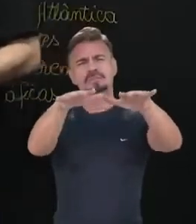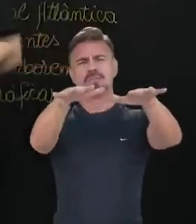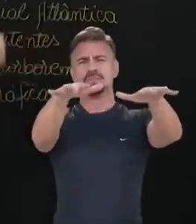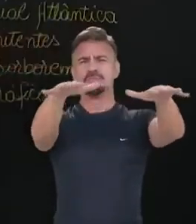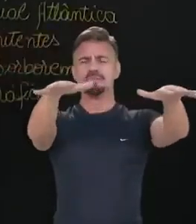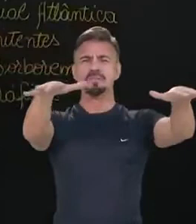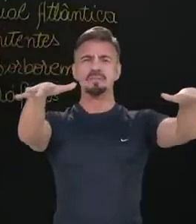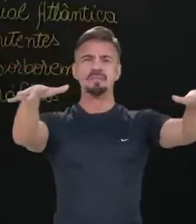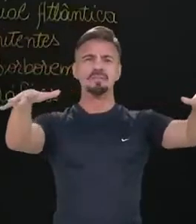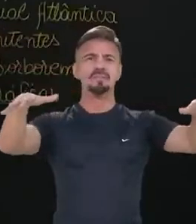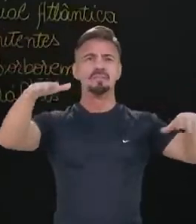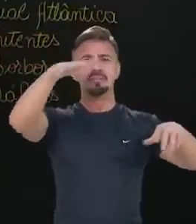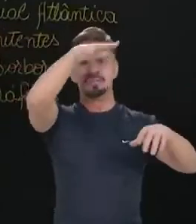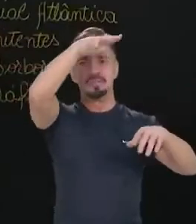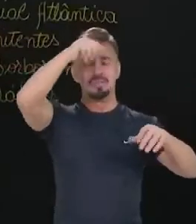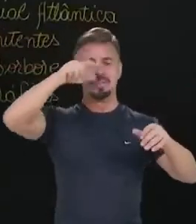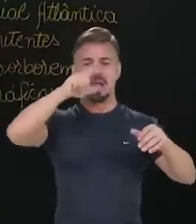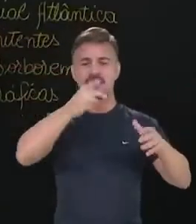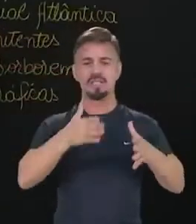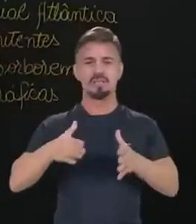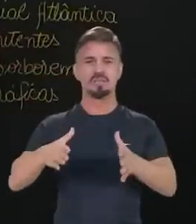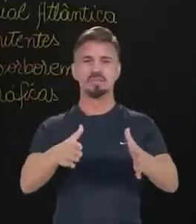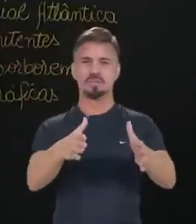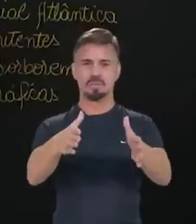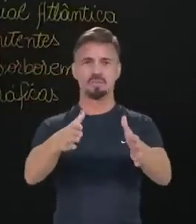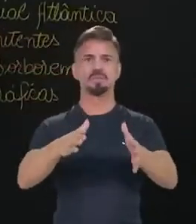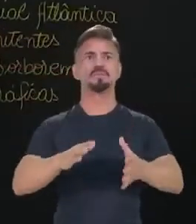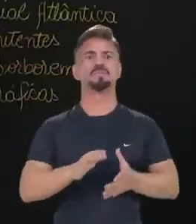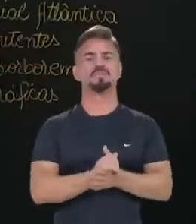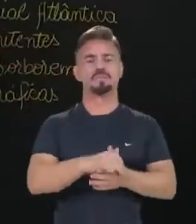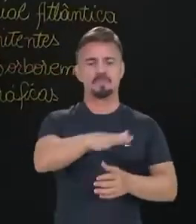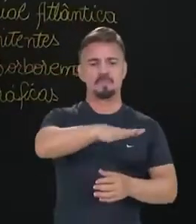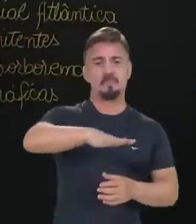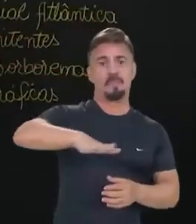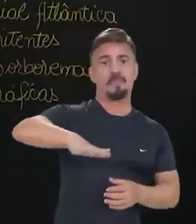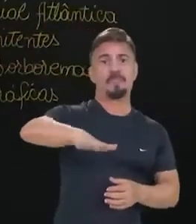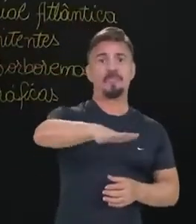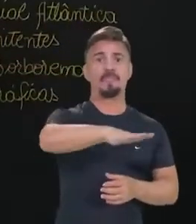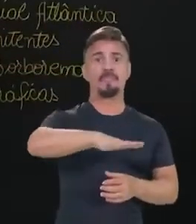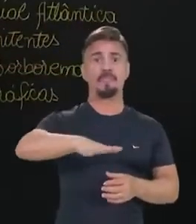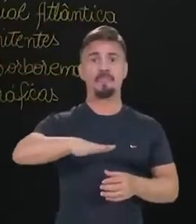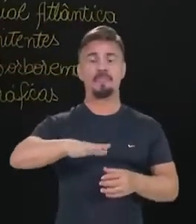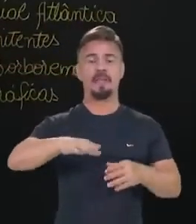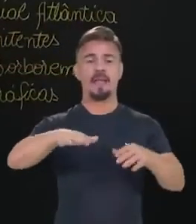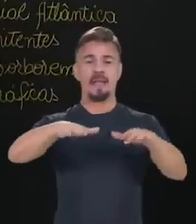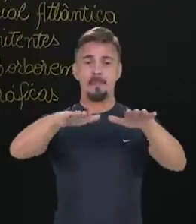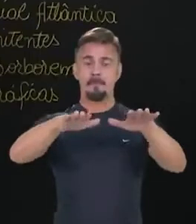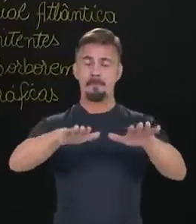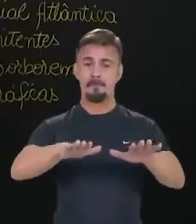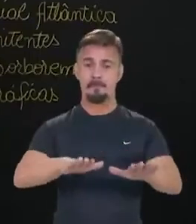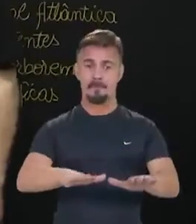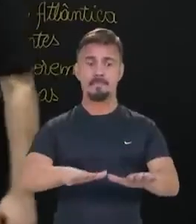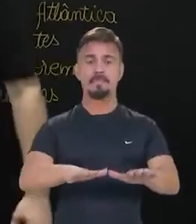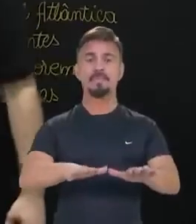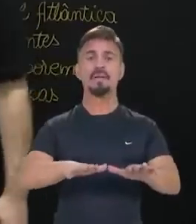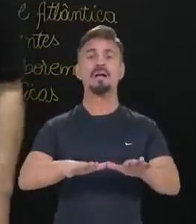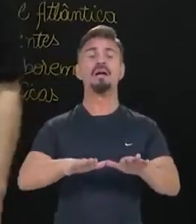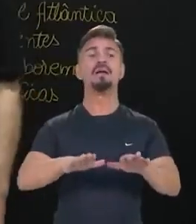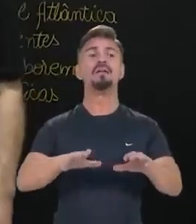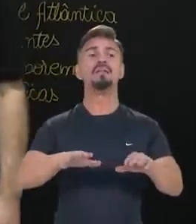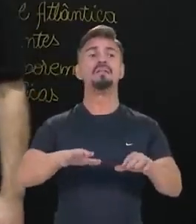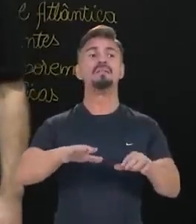tudo acontece porque toda essa região está numa planície e terras baixas, formado por